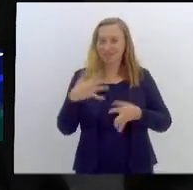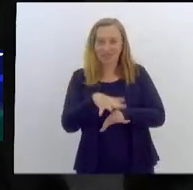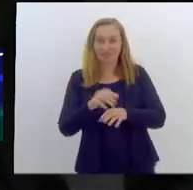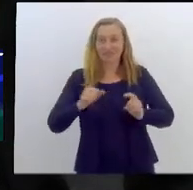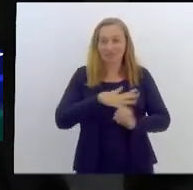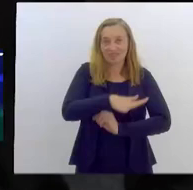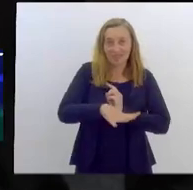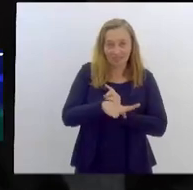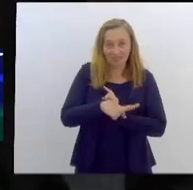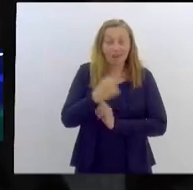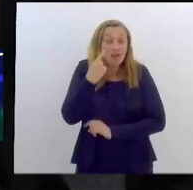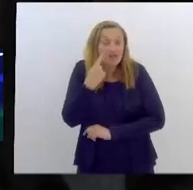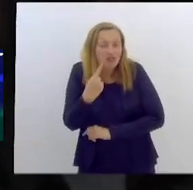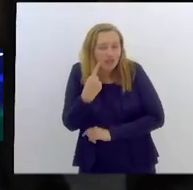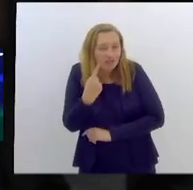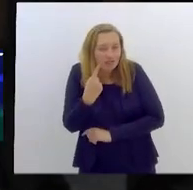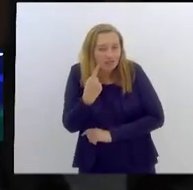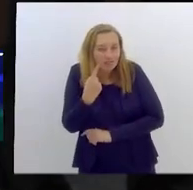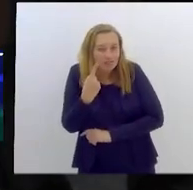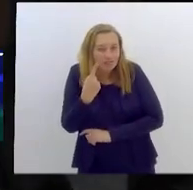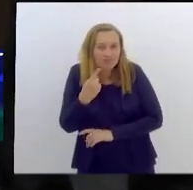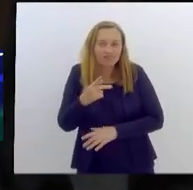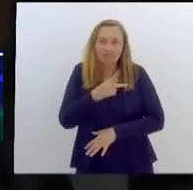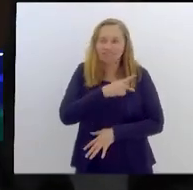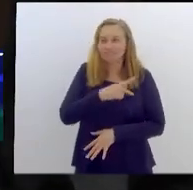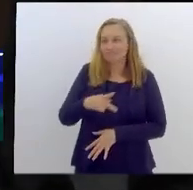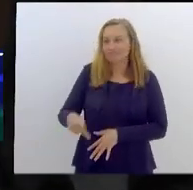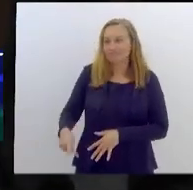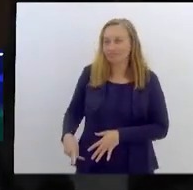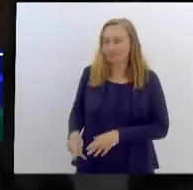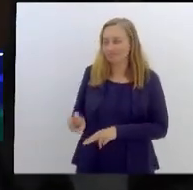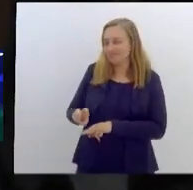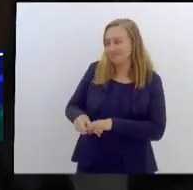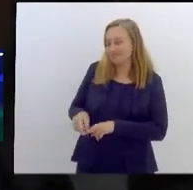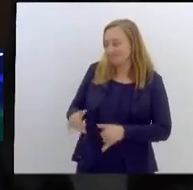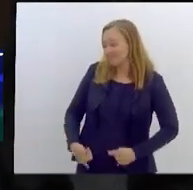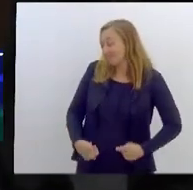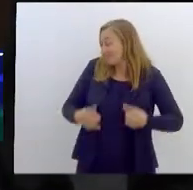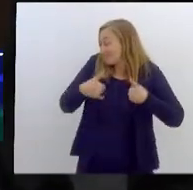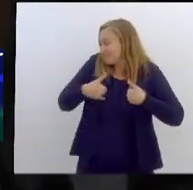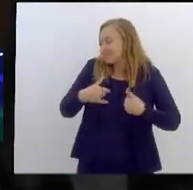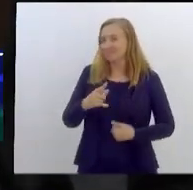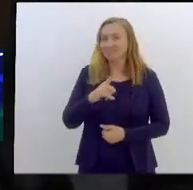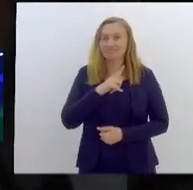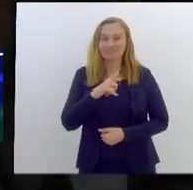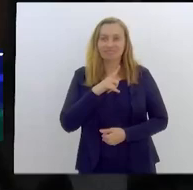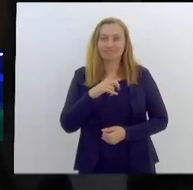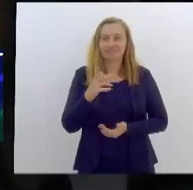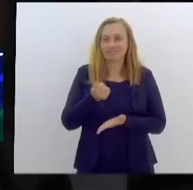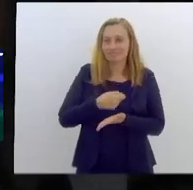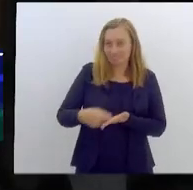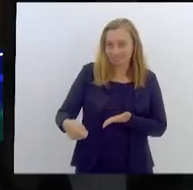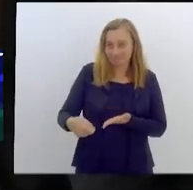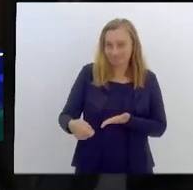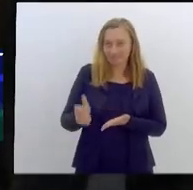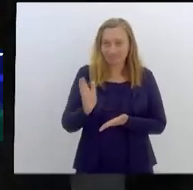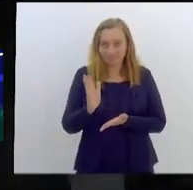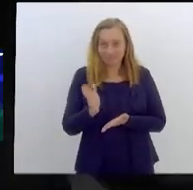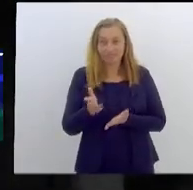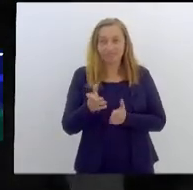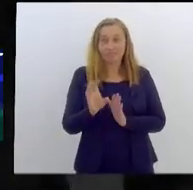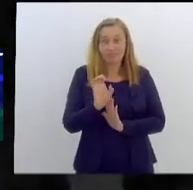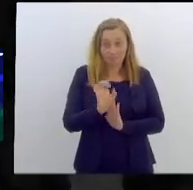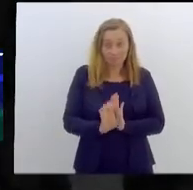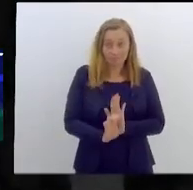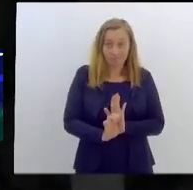social, e vendo Vossa Excelência na presidência, me enche de orgulho. Acabei de assinar uma